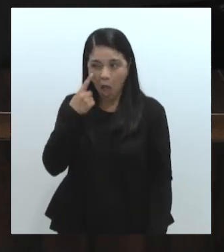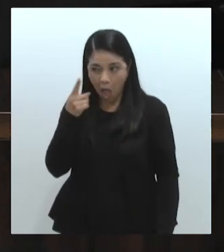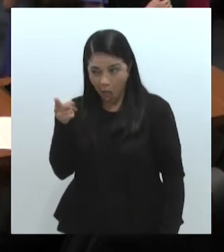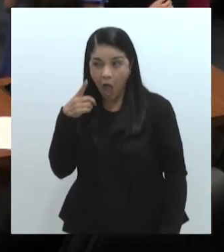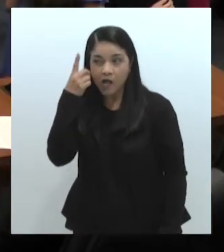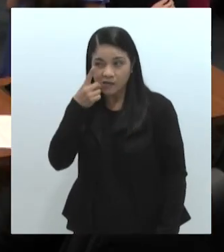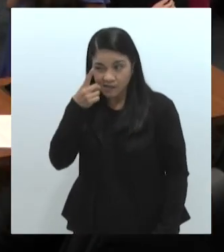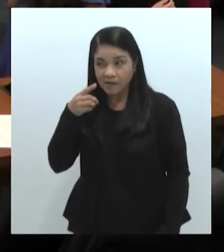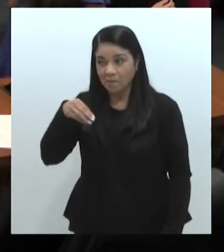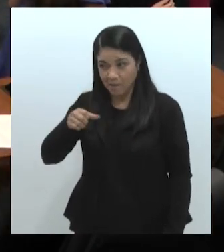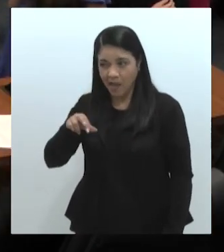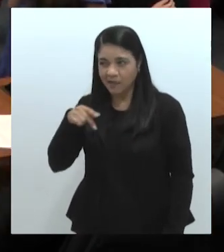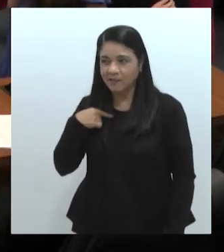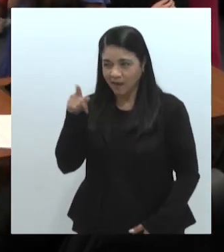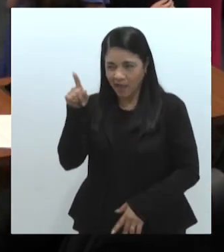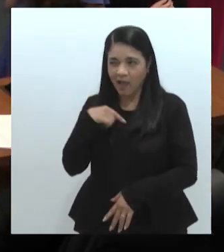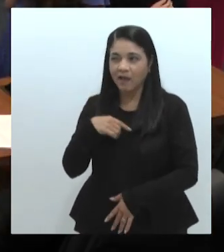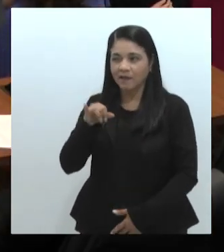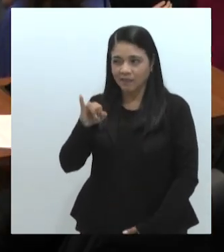nela.